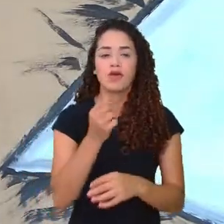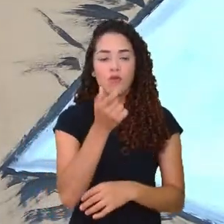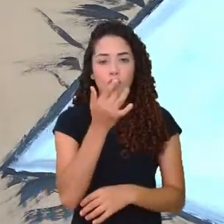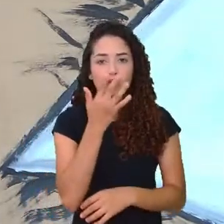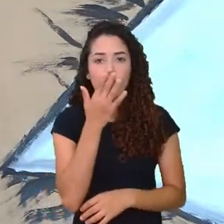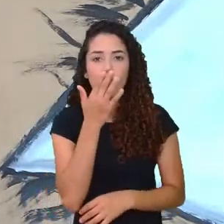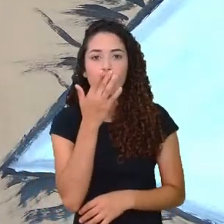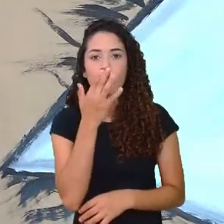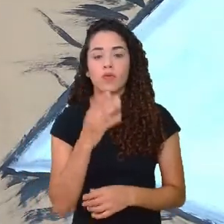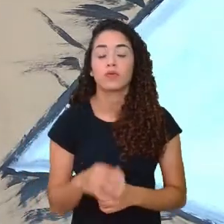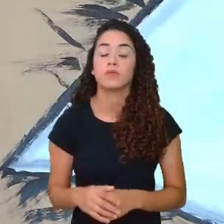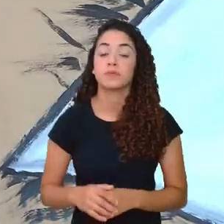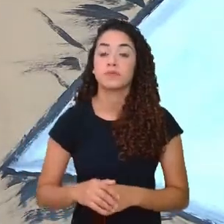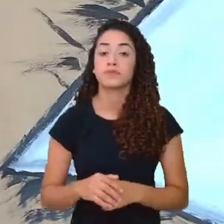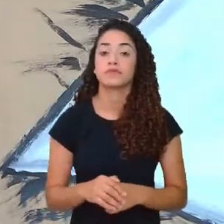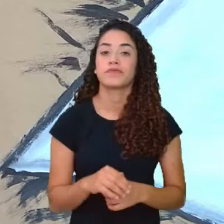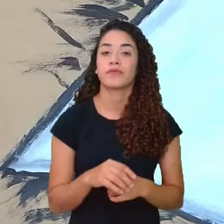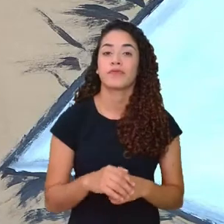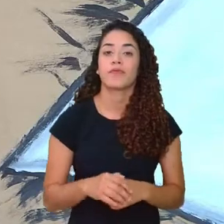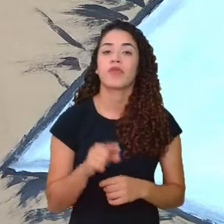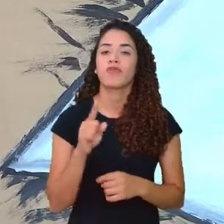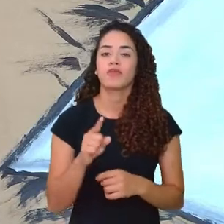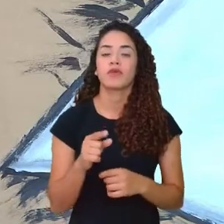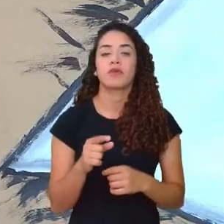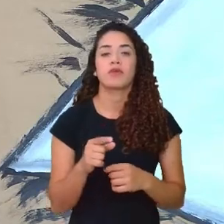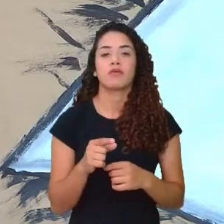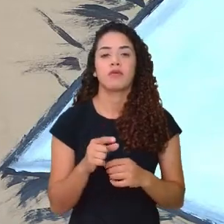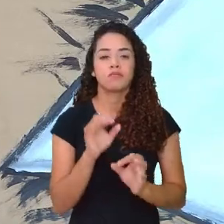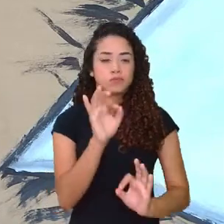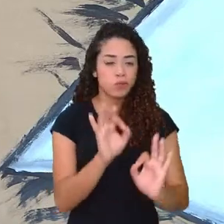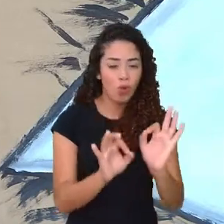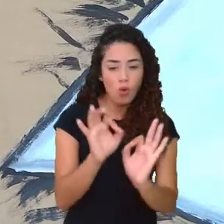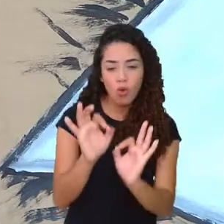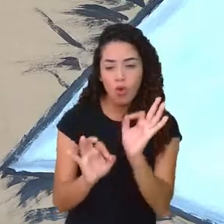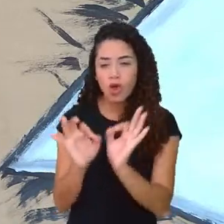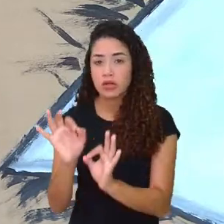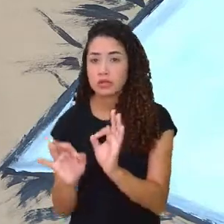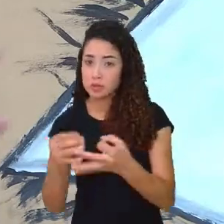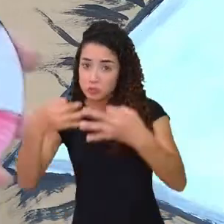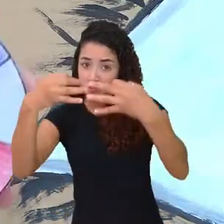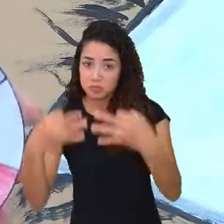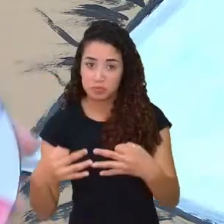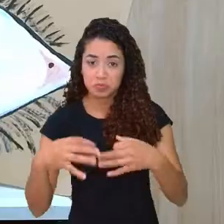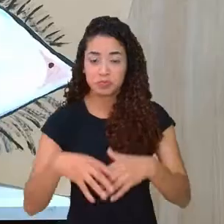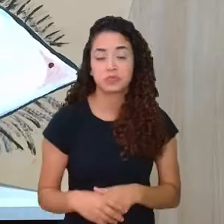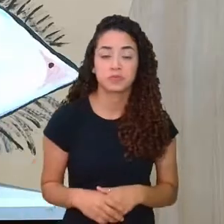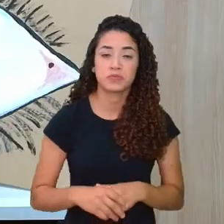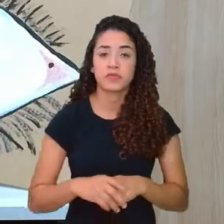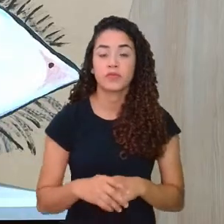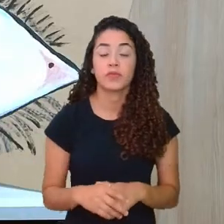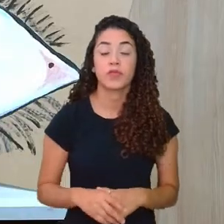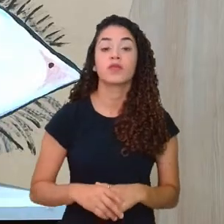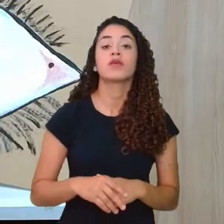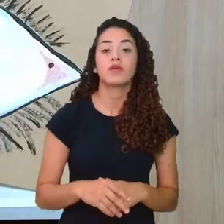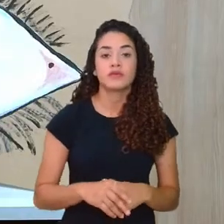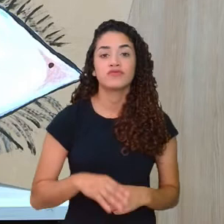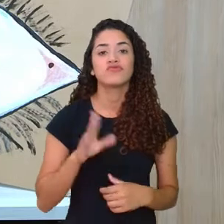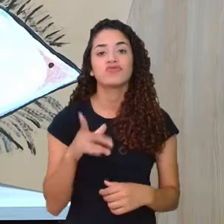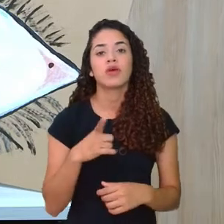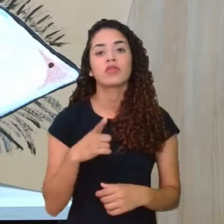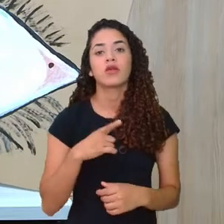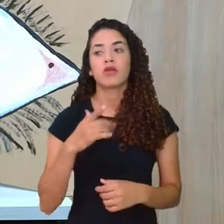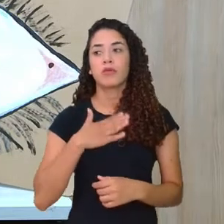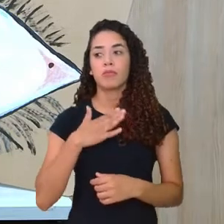para poder vocês trabalharem bem essas cores, para dar certo. E aqui, eu já tenho o meu, que eu